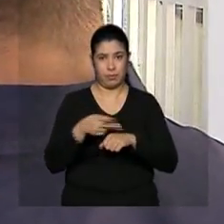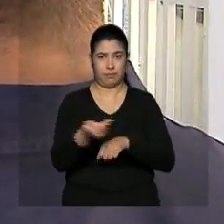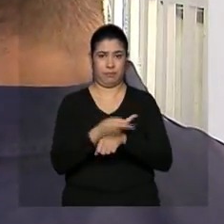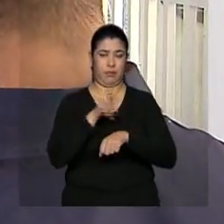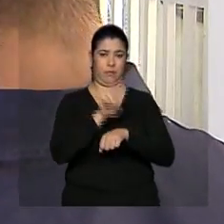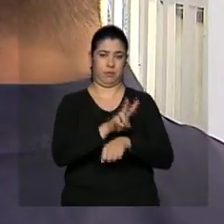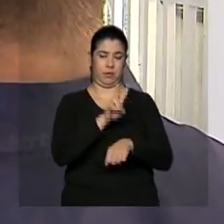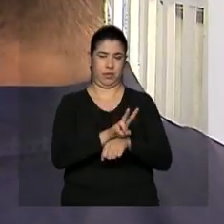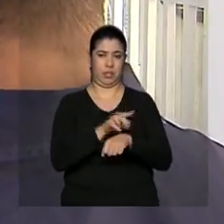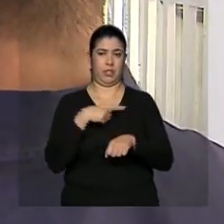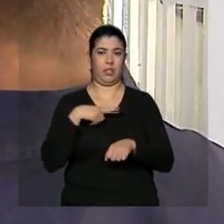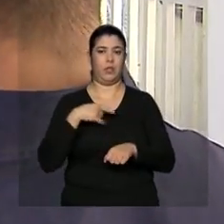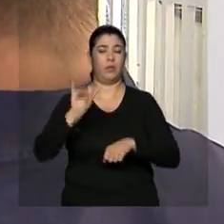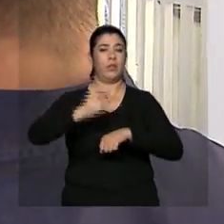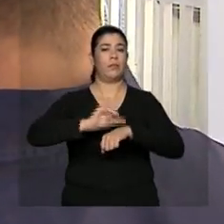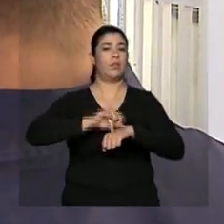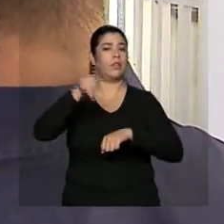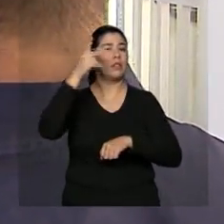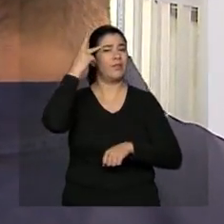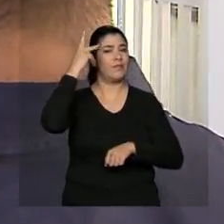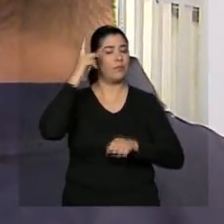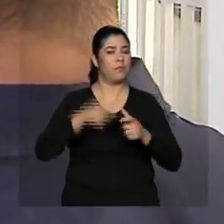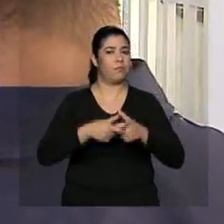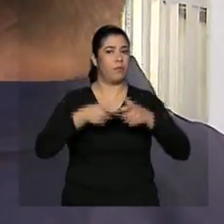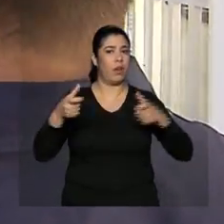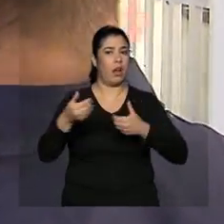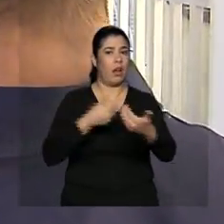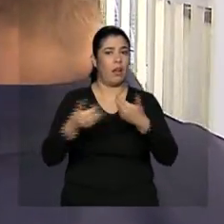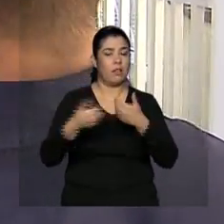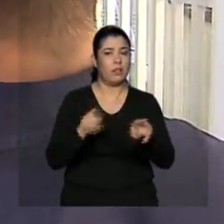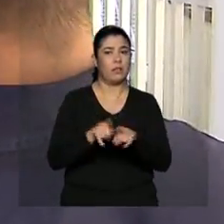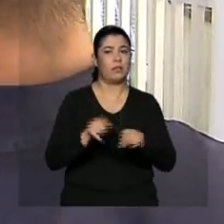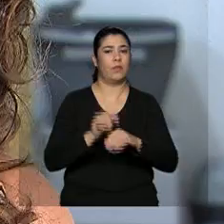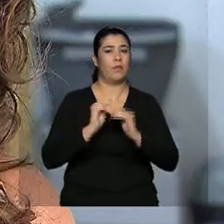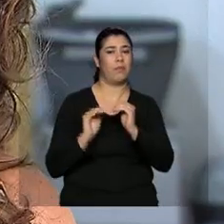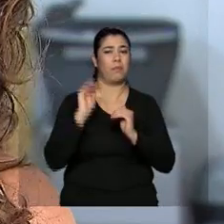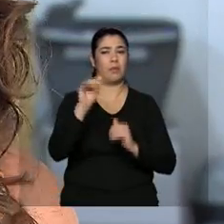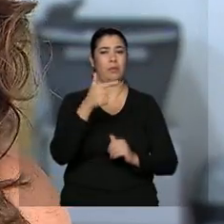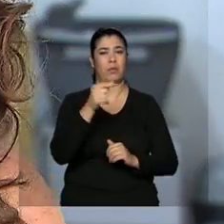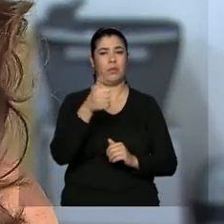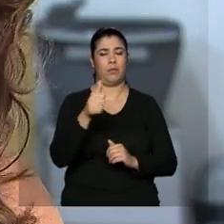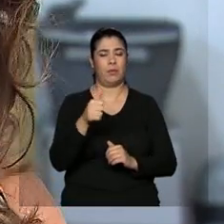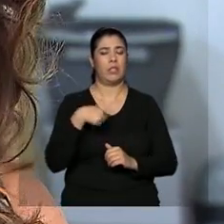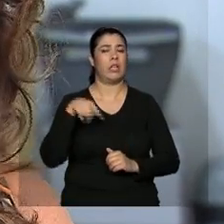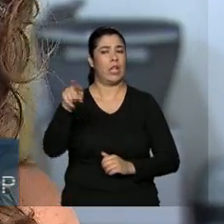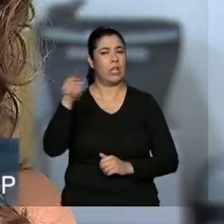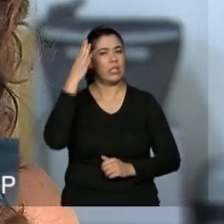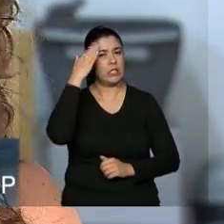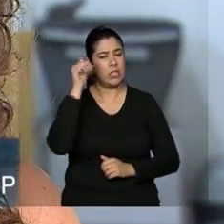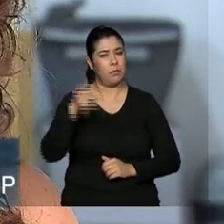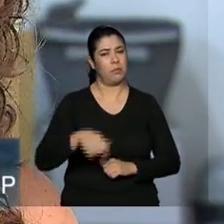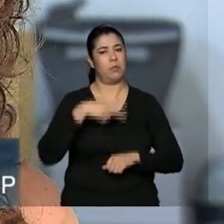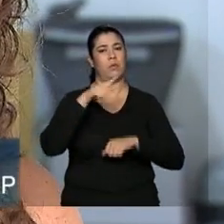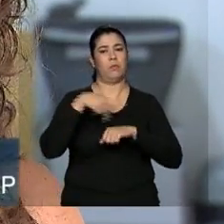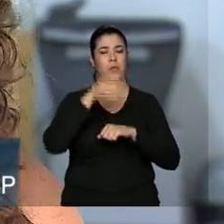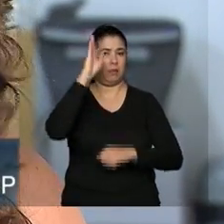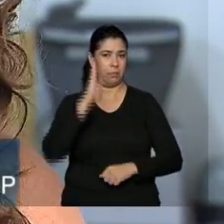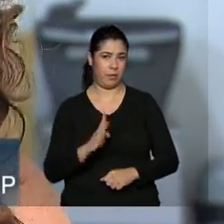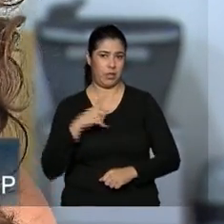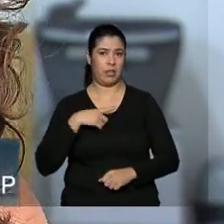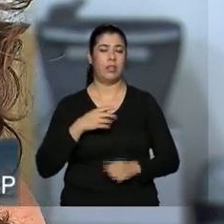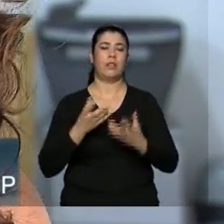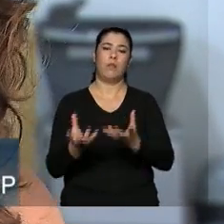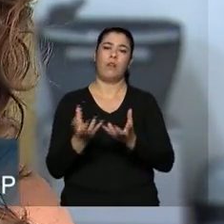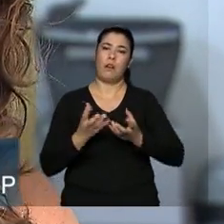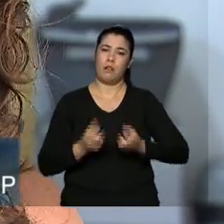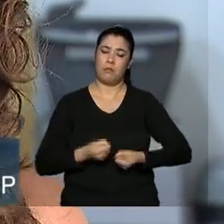capital paulista, o aumento no fluxo é percebido desde 2011. Eles sabem que o Brasil é um país que acolhe